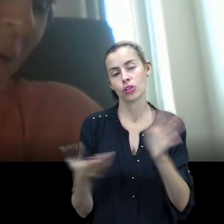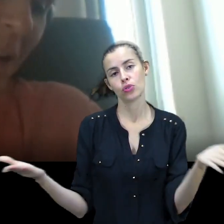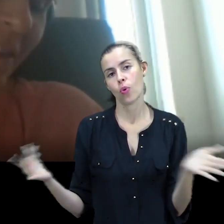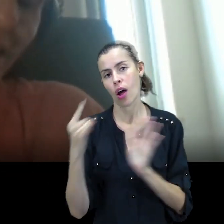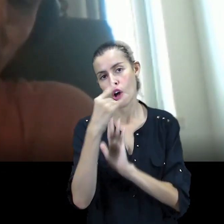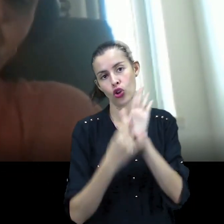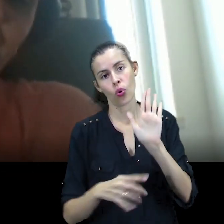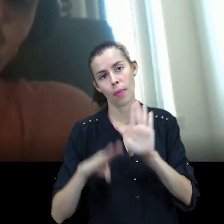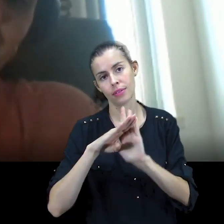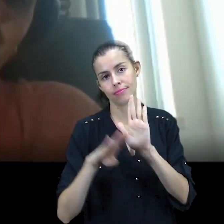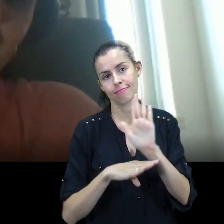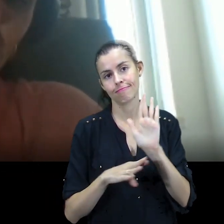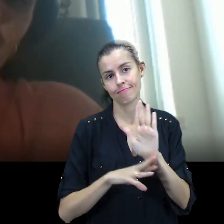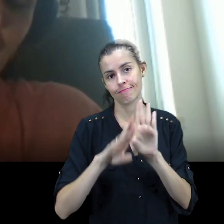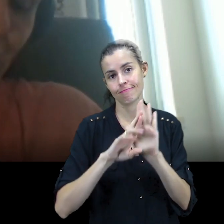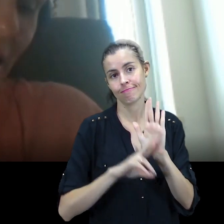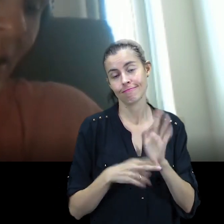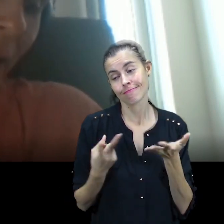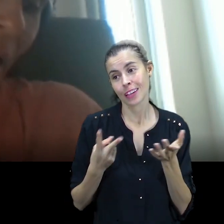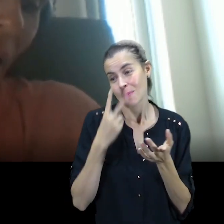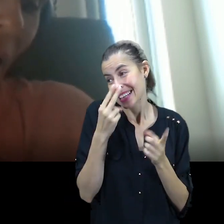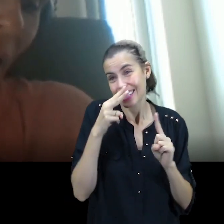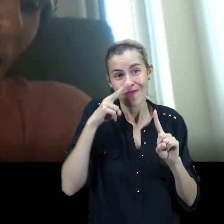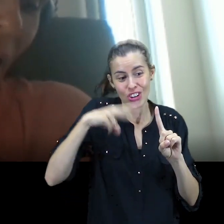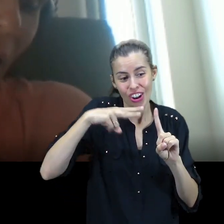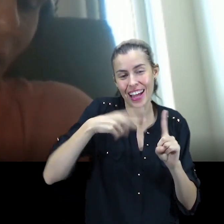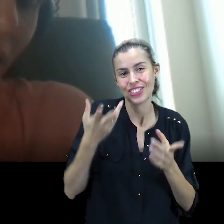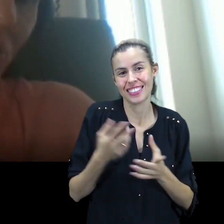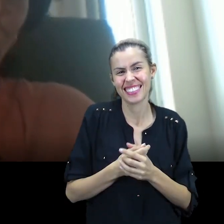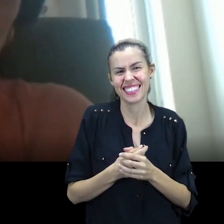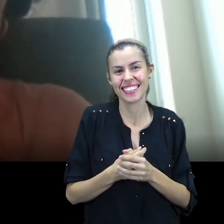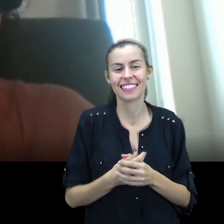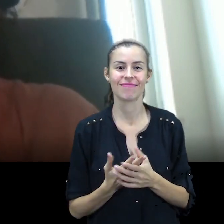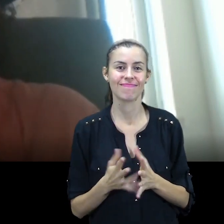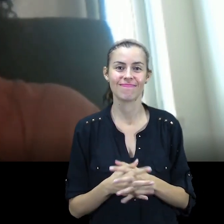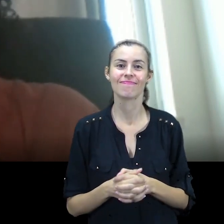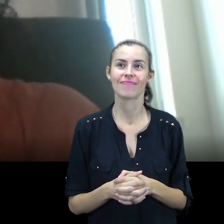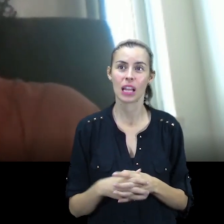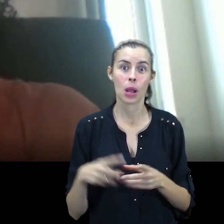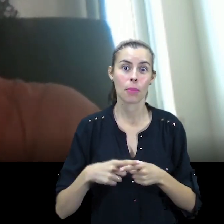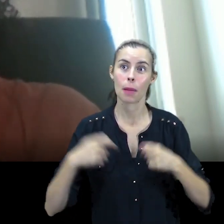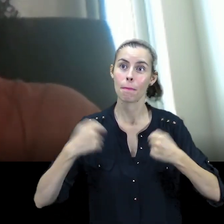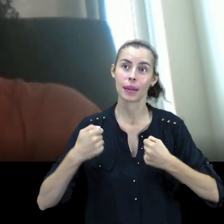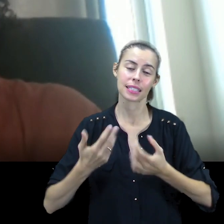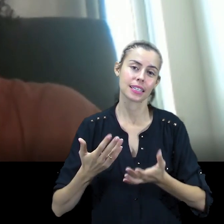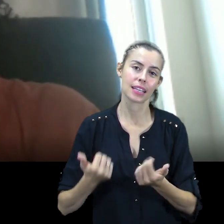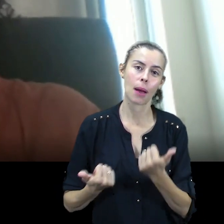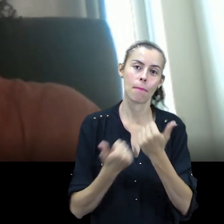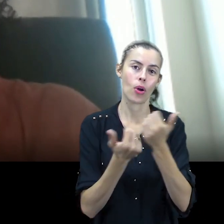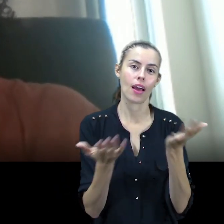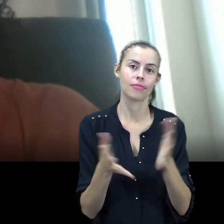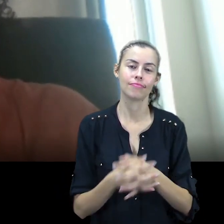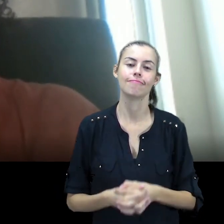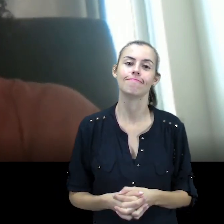do cumprimento dessas diretrizes. A gente avalia que aí elas ainda precisam, com o